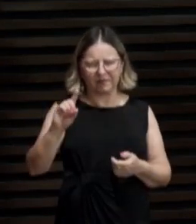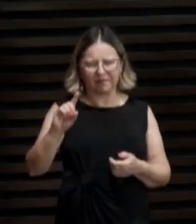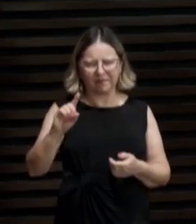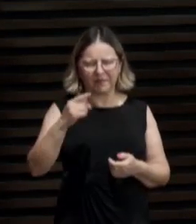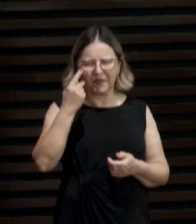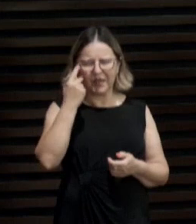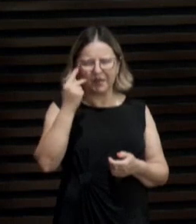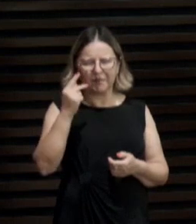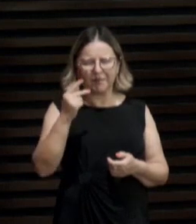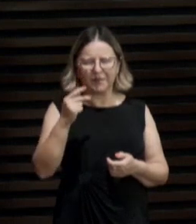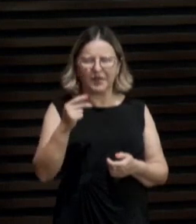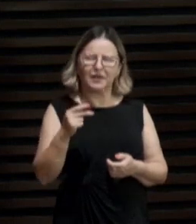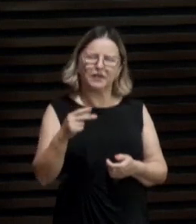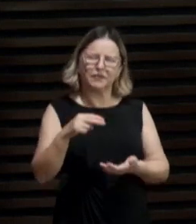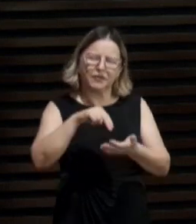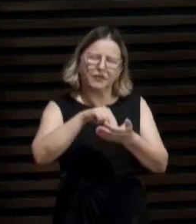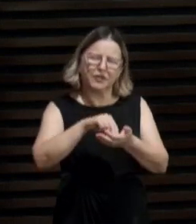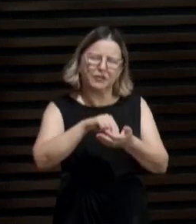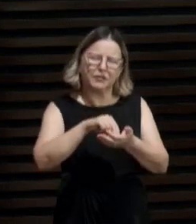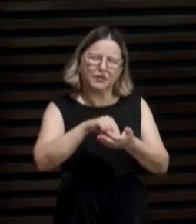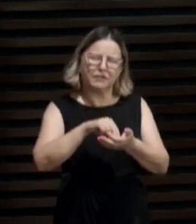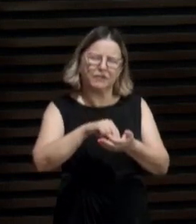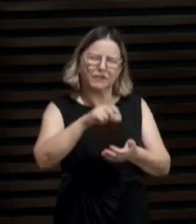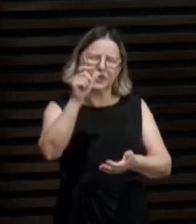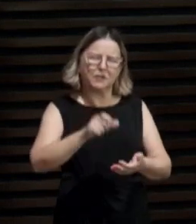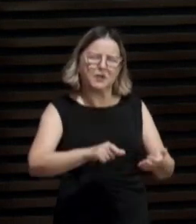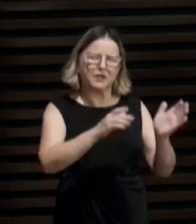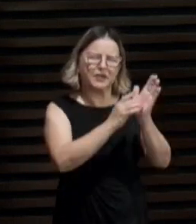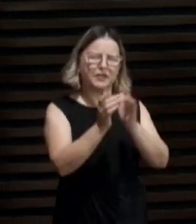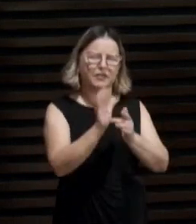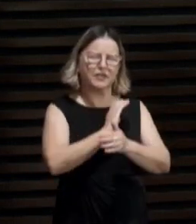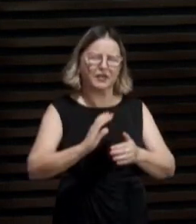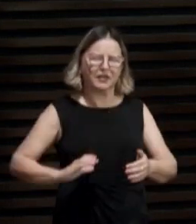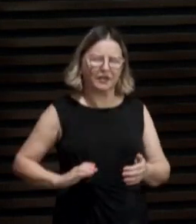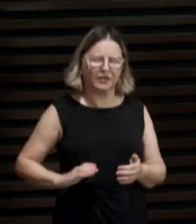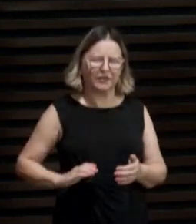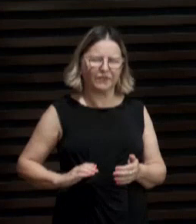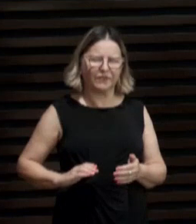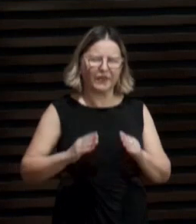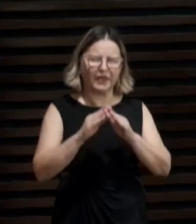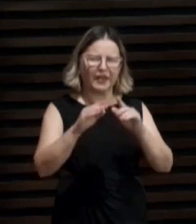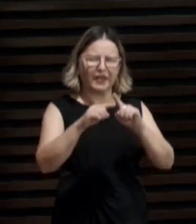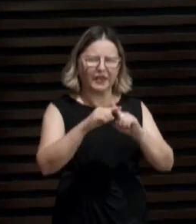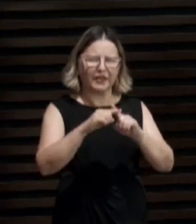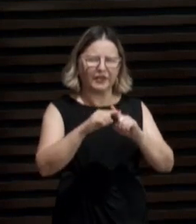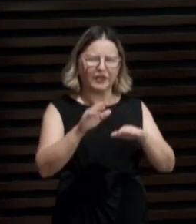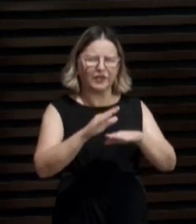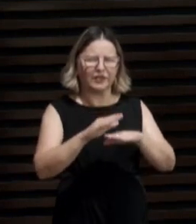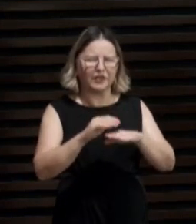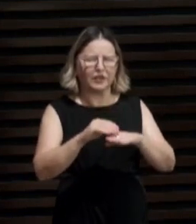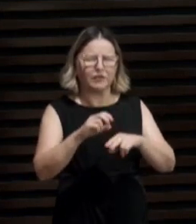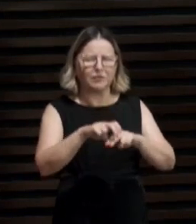total suficiência que há na pessoa de Jesus Cristo. Pai, a igreja que se chama pelo teu nome, que neste